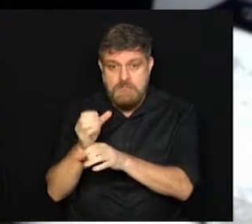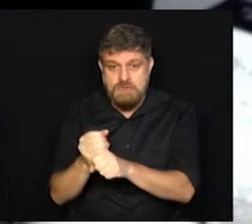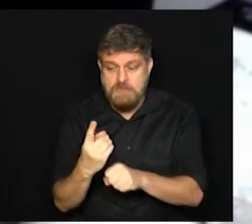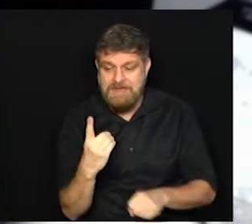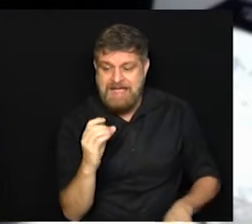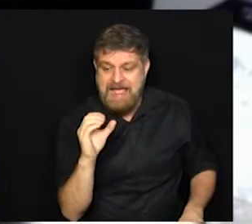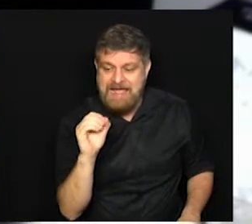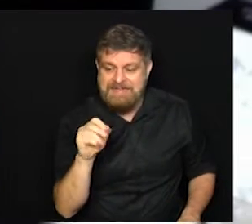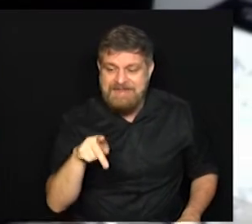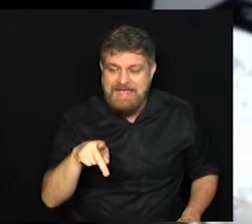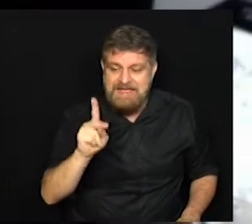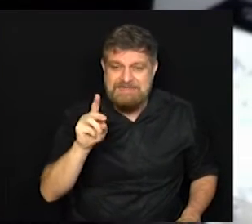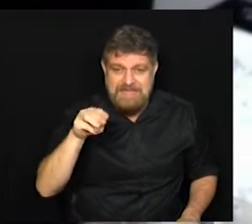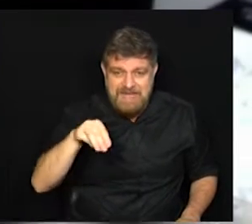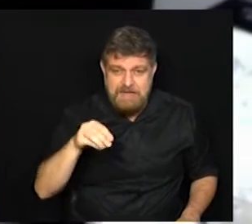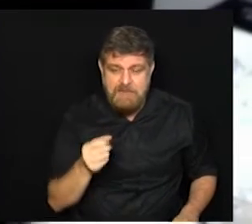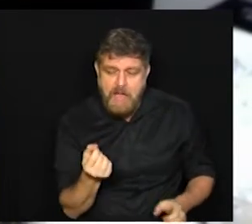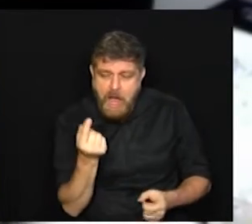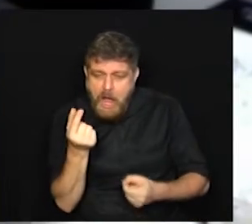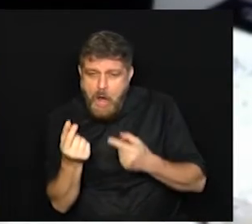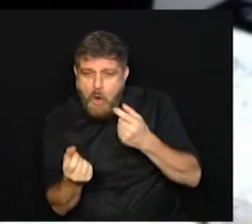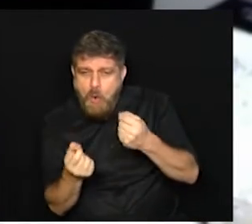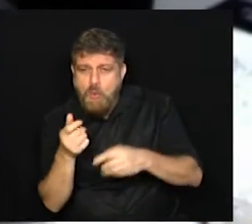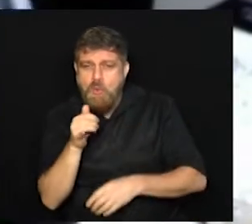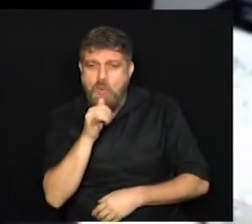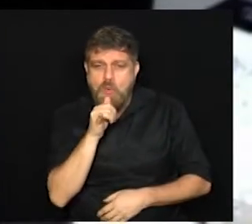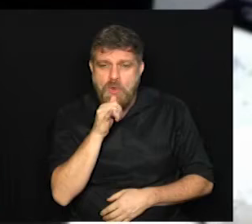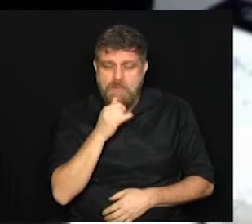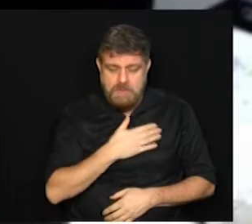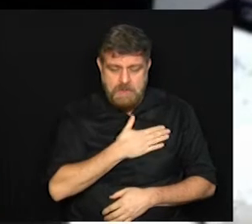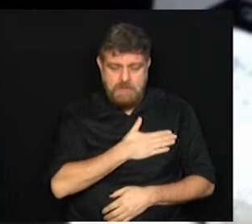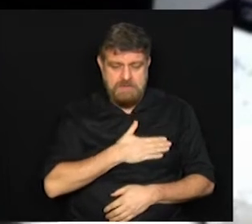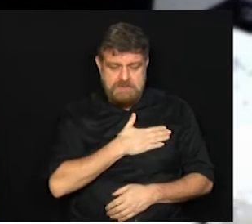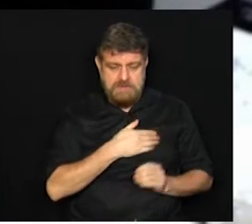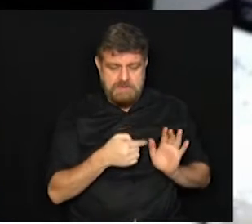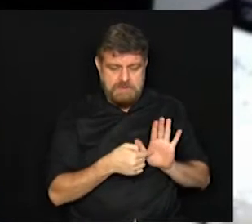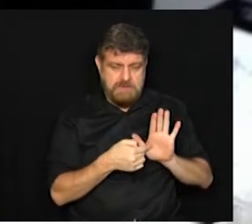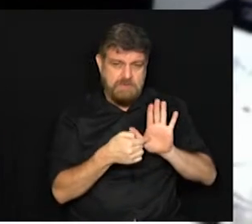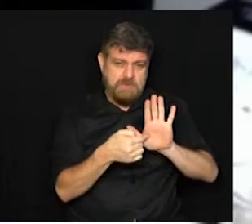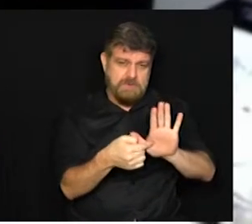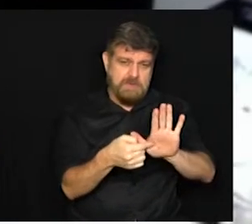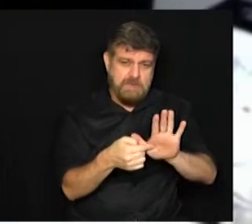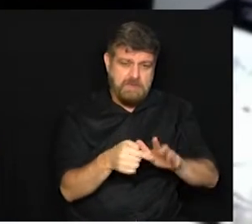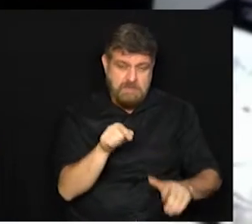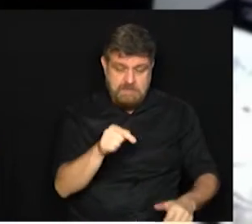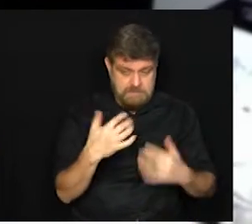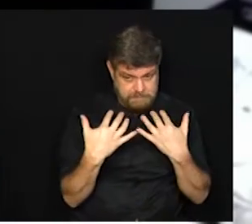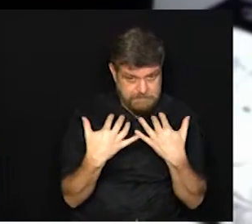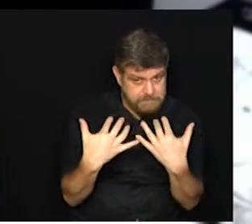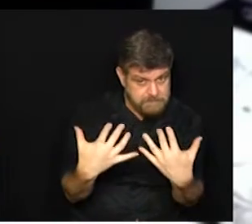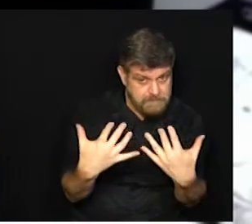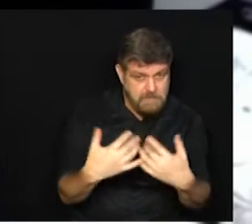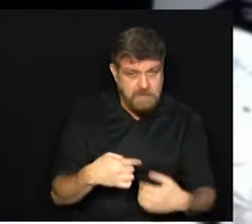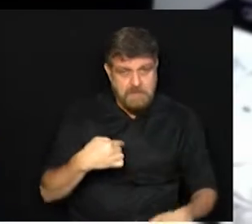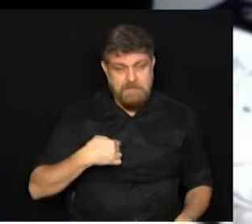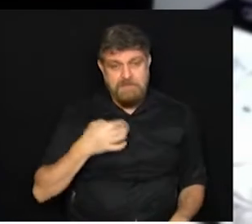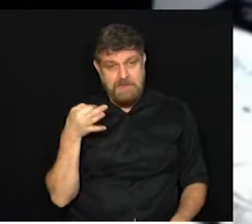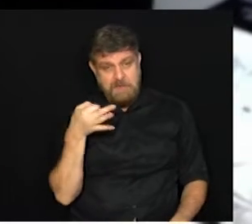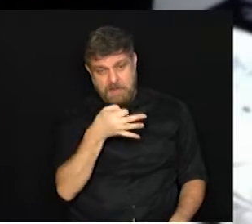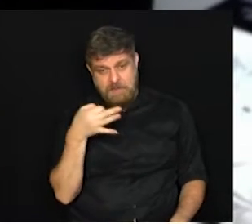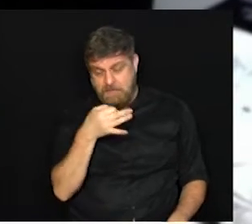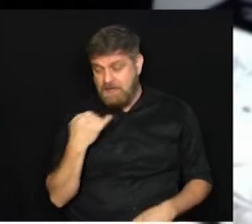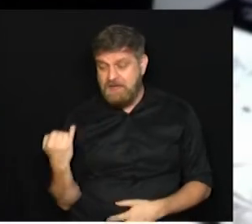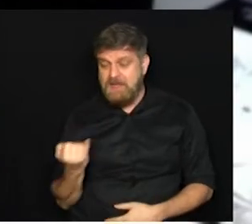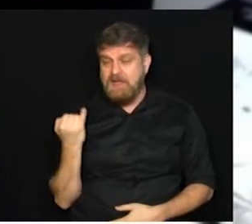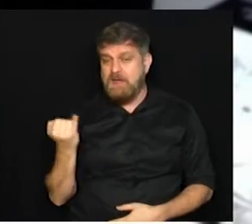Esses são alguns exemplos que eu gostaria de trazer para vocês. Mas, como eu disse, vereador, o que eu acho que é importante,